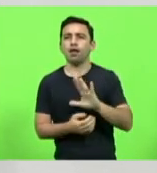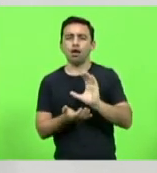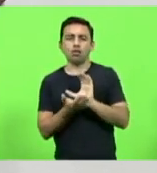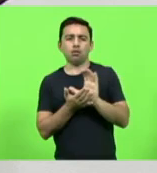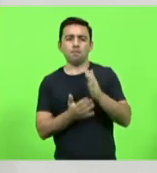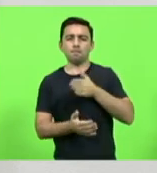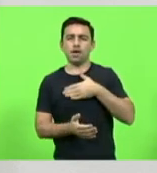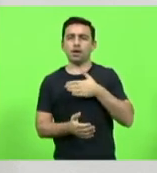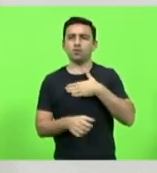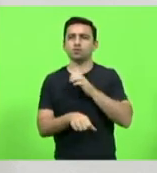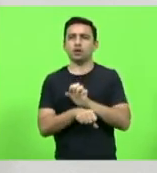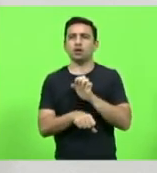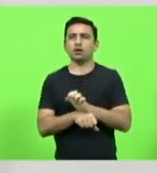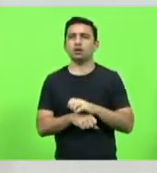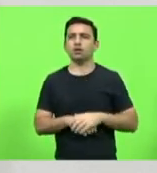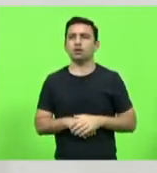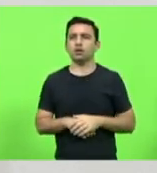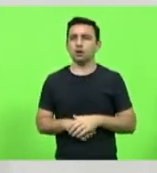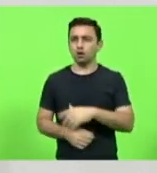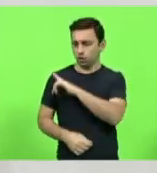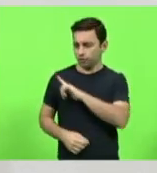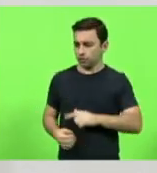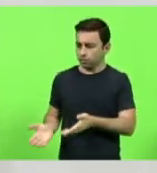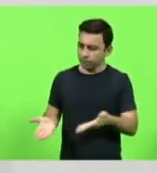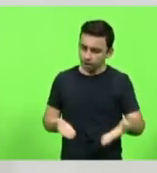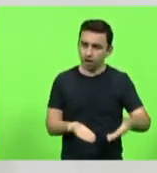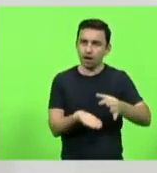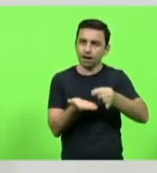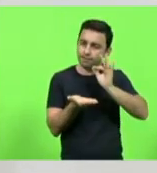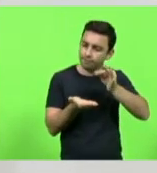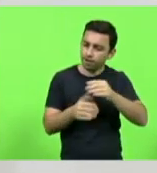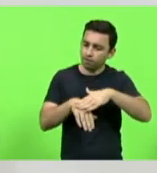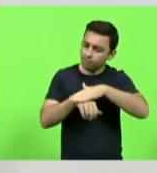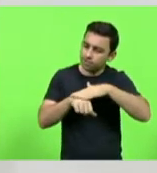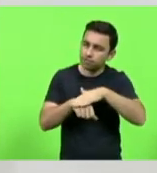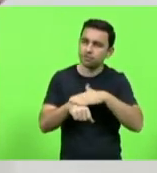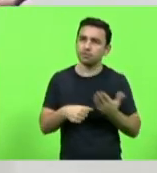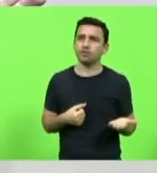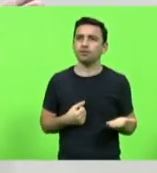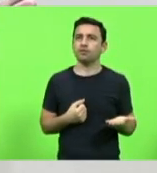estado. Governador, quer um cafezinho? Senta aqui, vamos conversar.